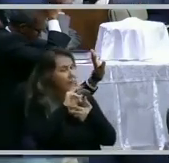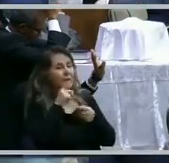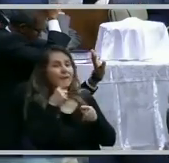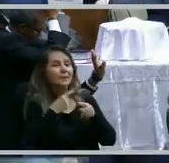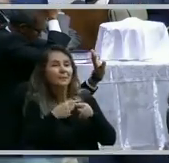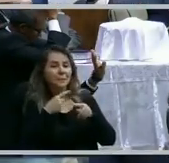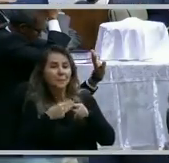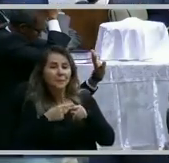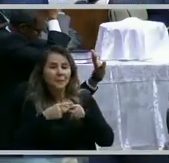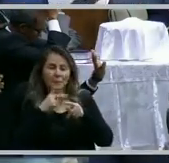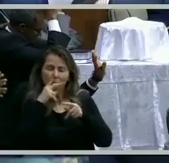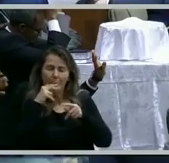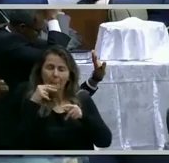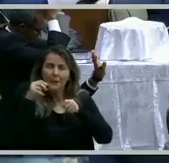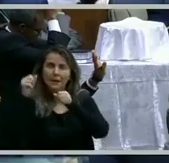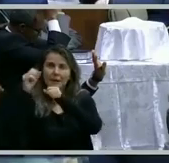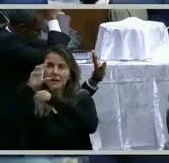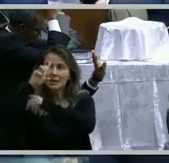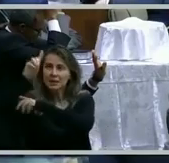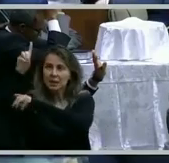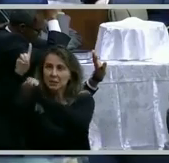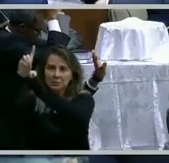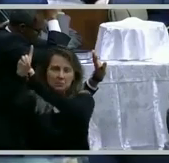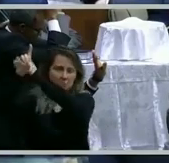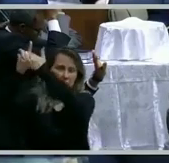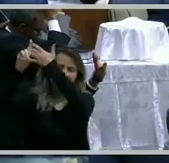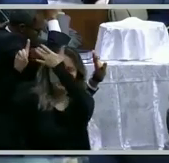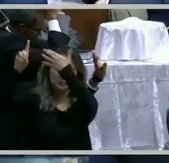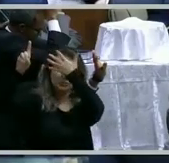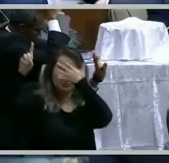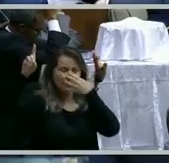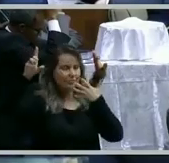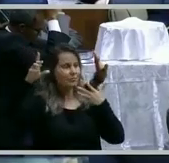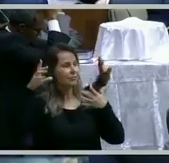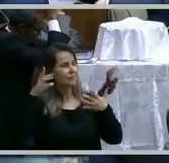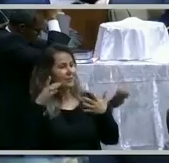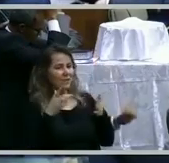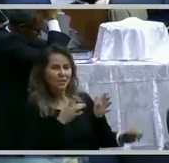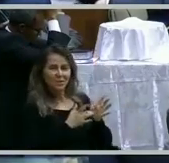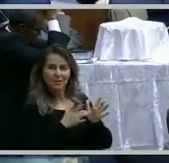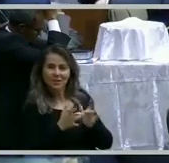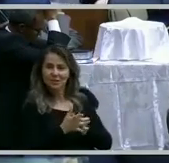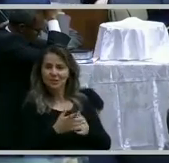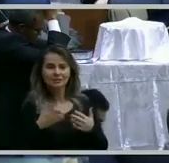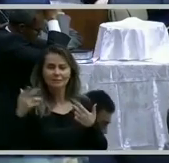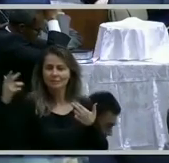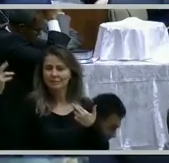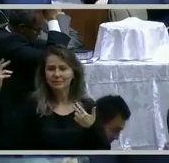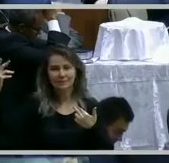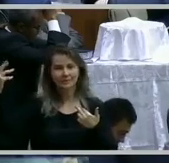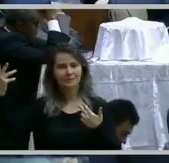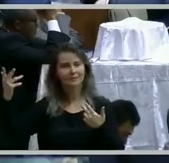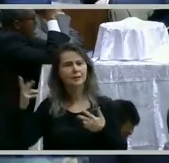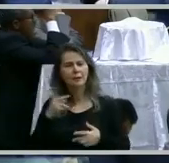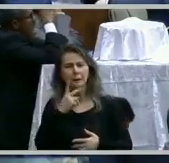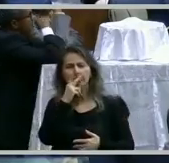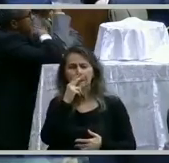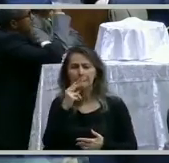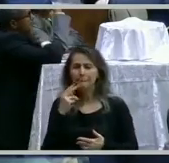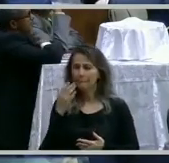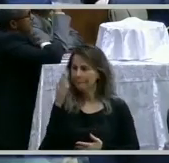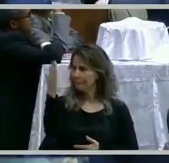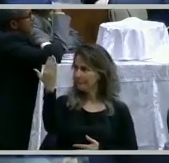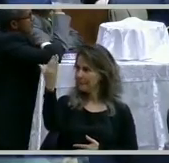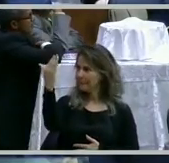da glória do Pai. Aleluia, glória a Deus. É como que se Deus assim ficasse diante do espelho. Aleluia, quem